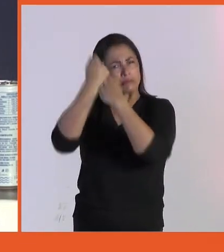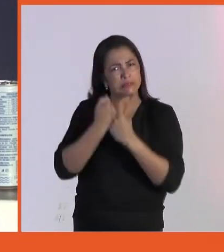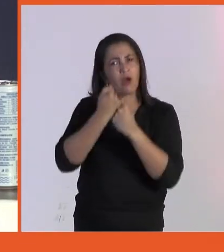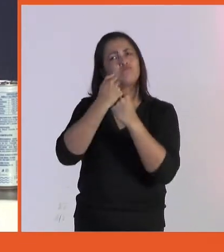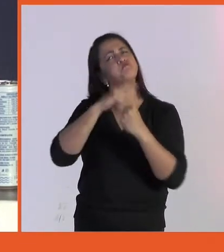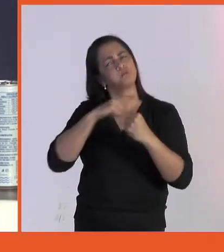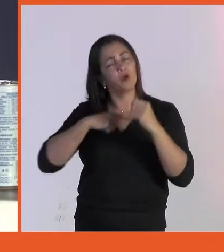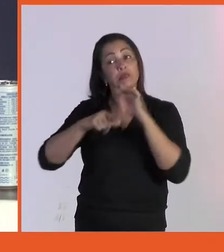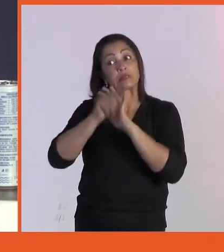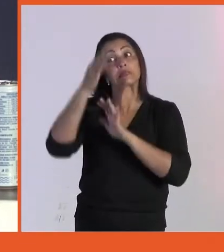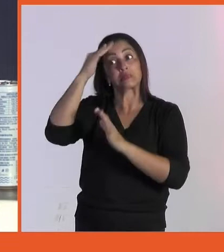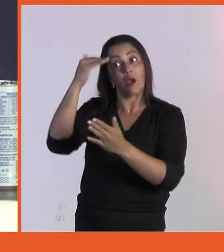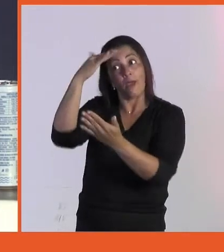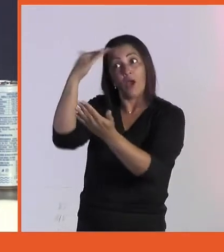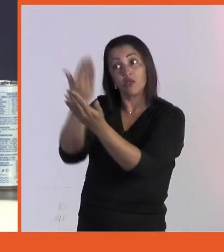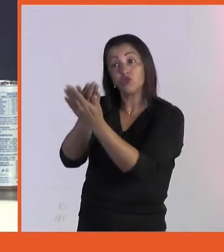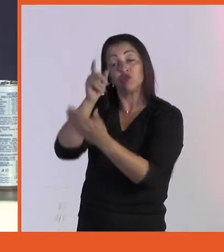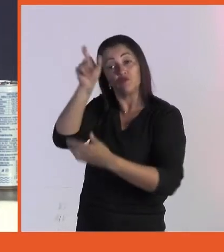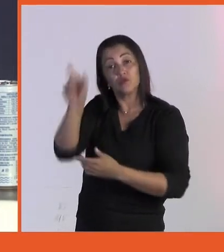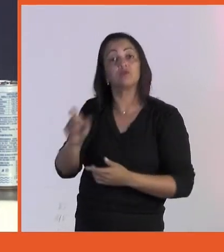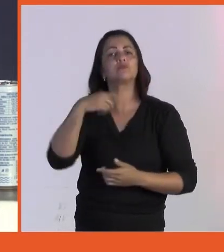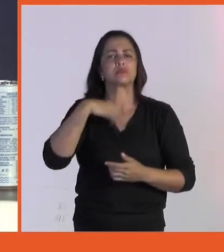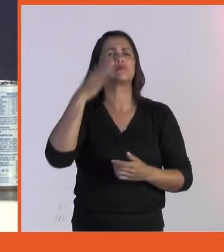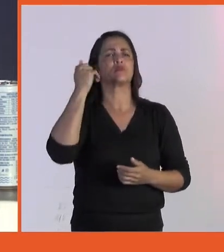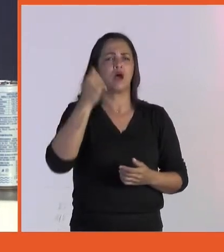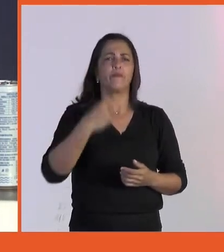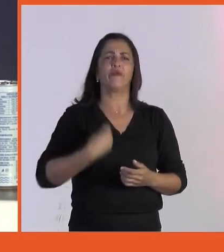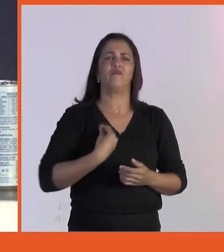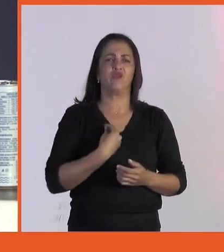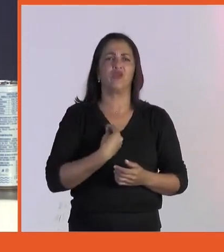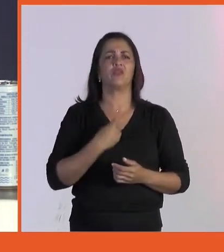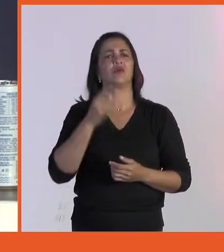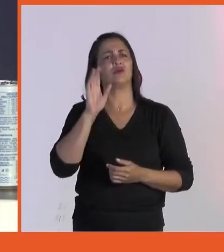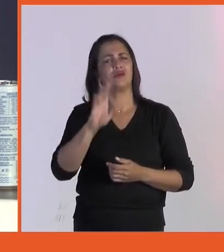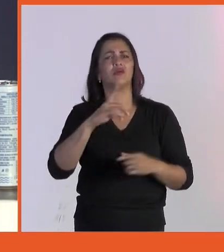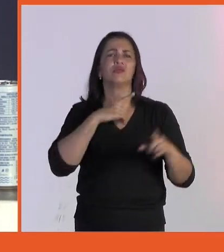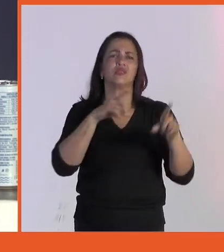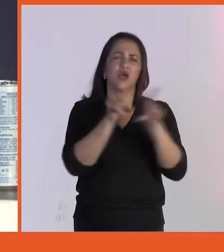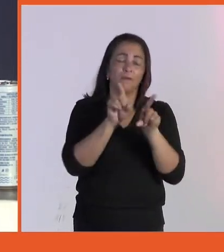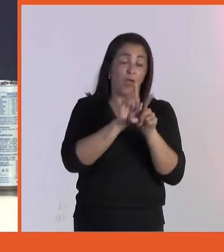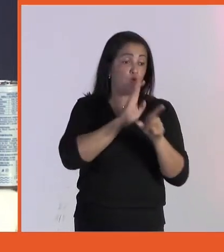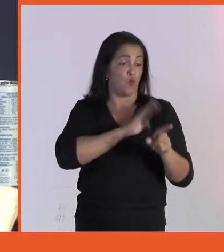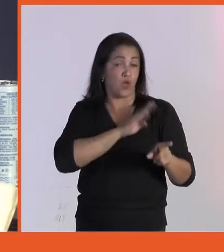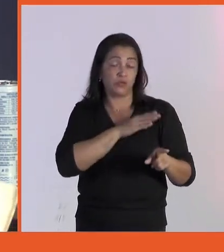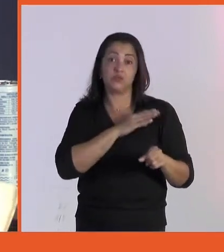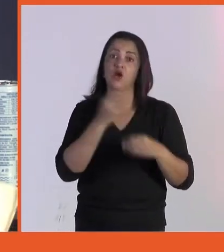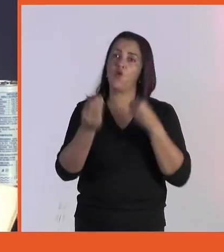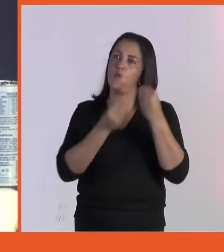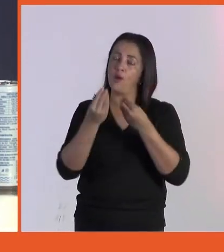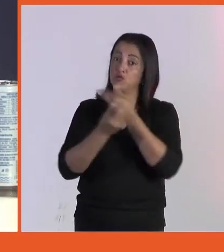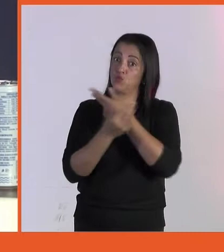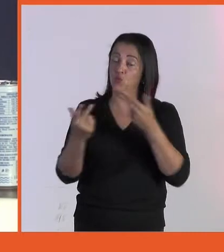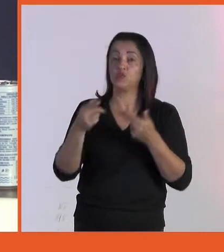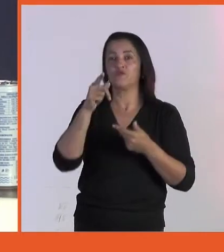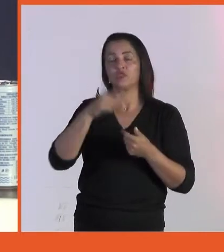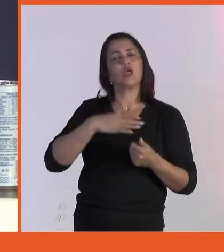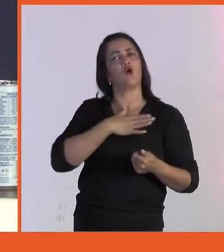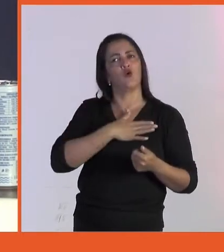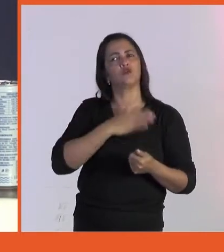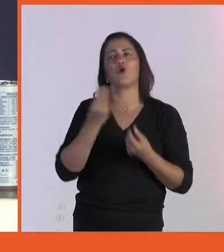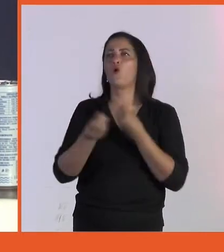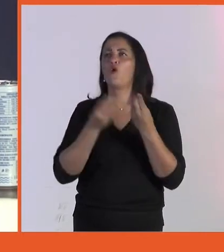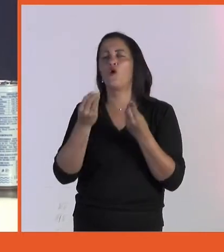sabe aquilo que você, que eu costumo chamar do inimigo em comum, sabe também quais são aquelas coisas que você não admite na